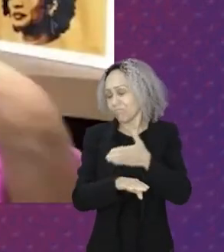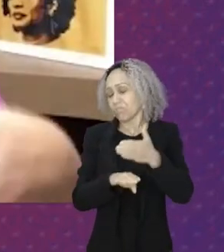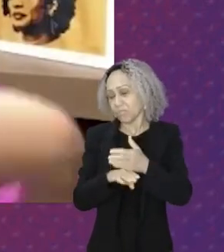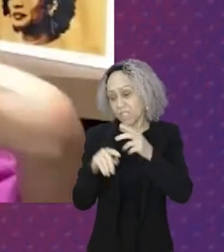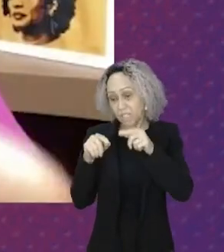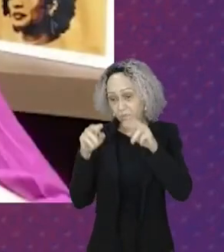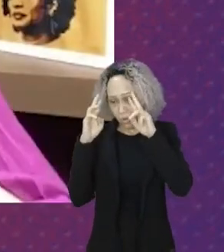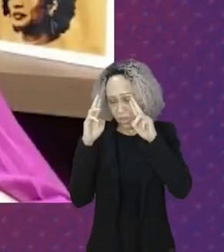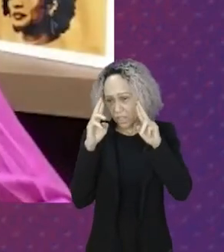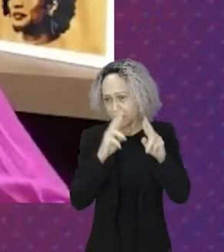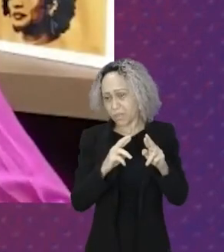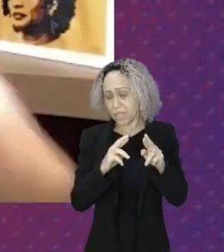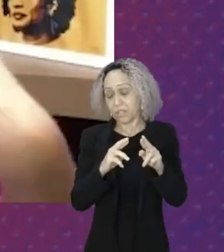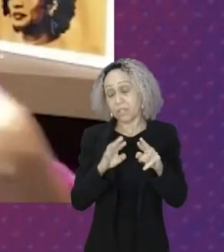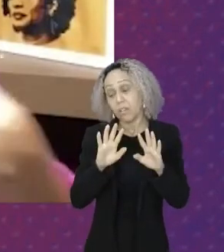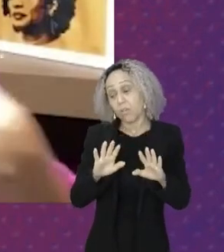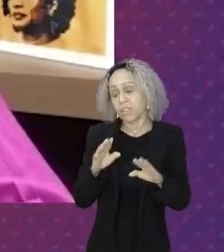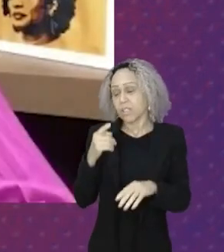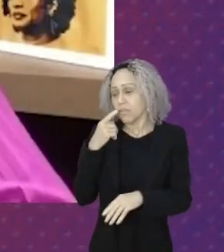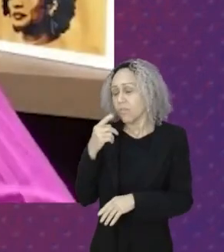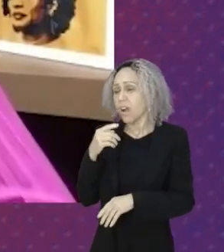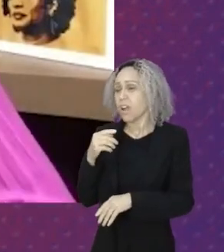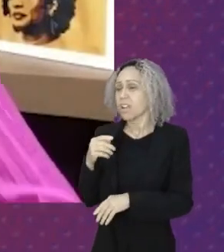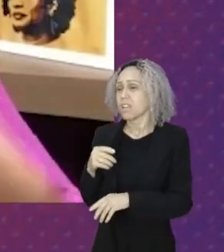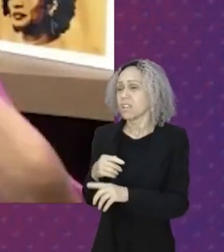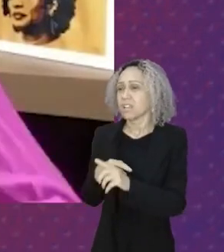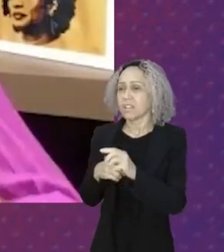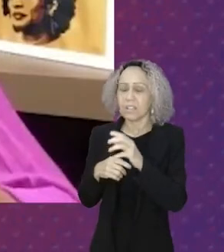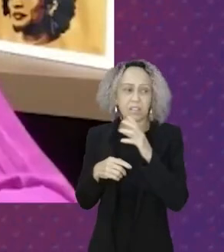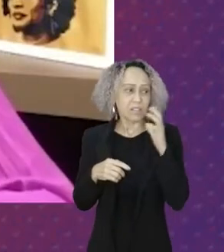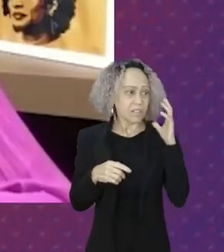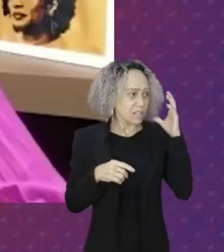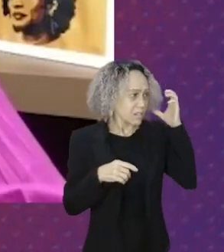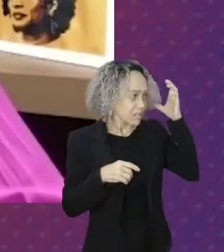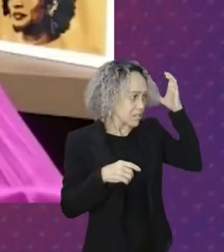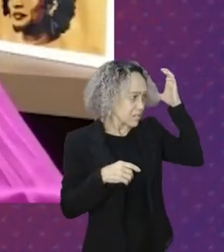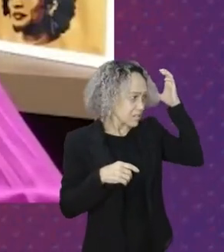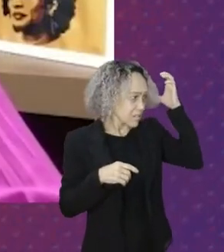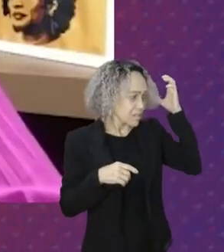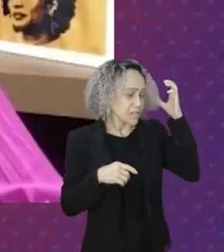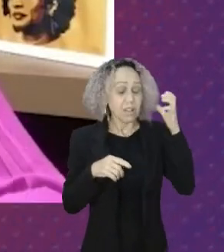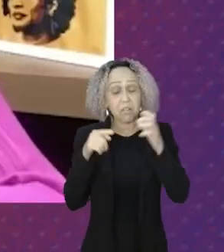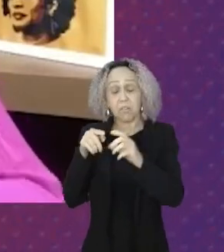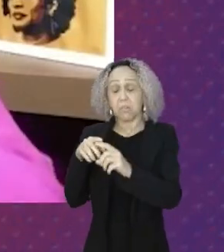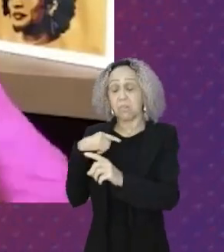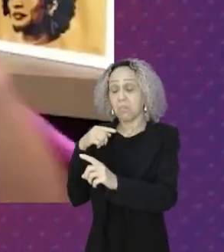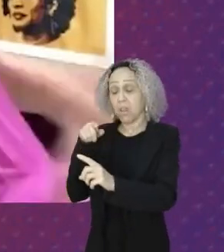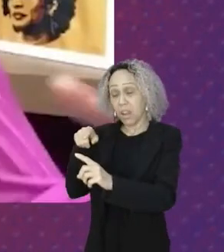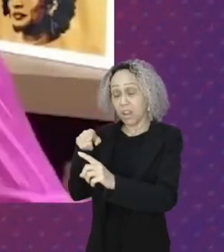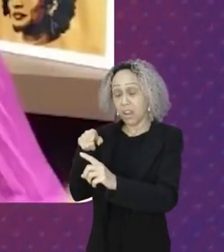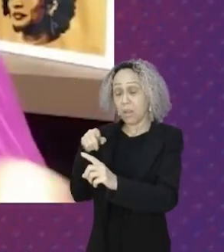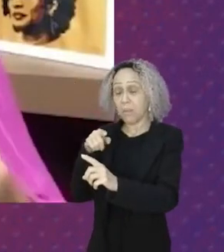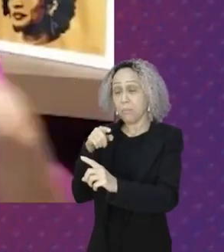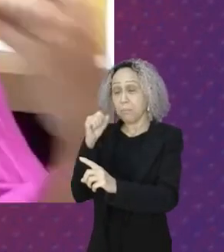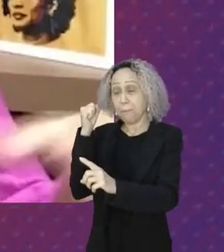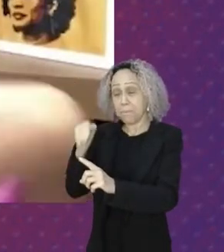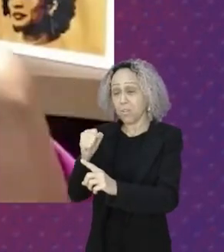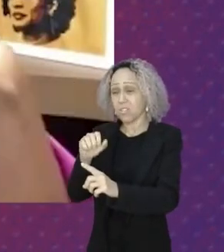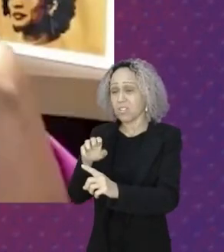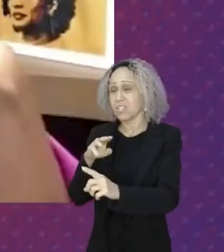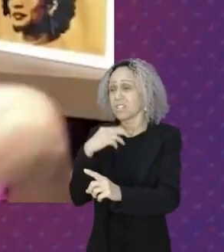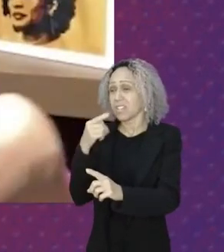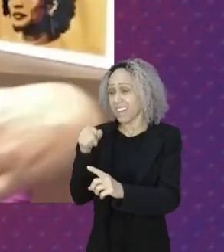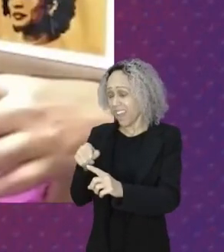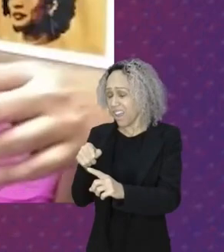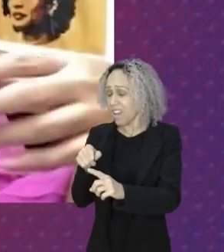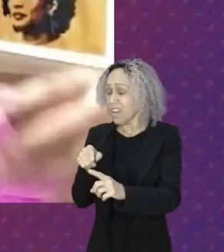isso com a morte de Marielle Franco, e por que é tão importante nós falarmos da morte de Marielle Franco? Claro que se